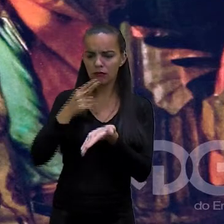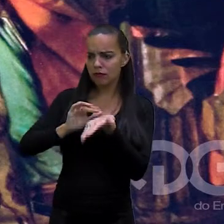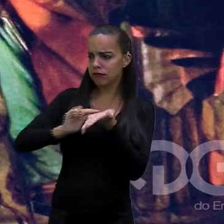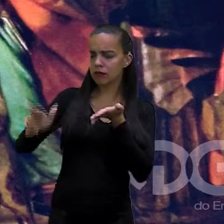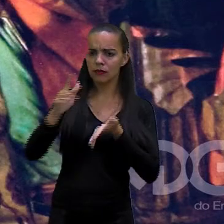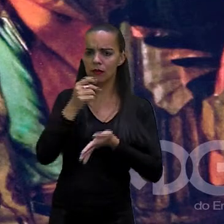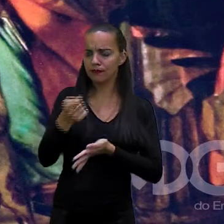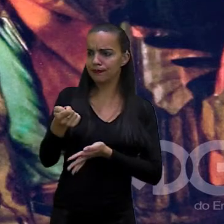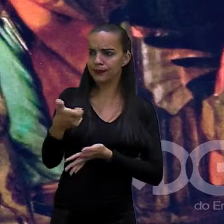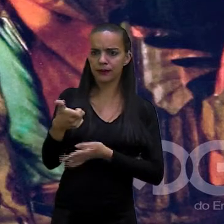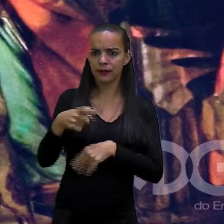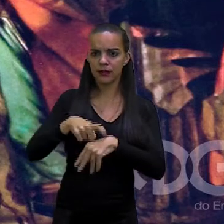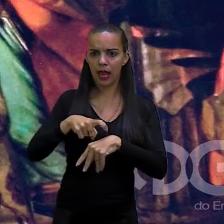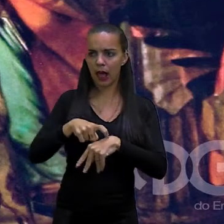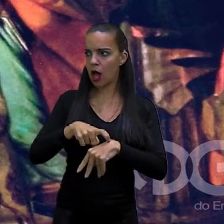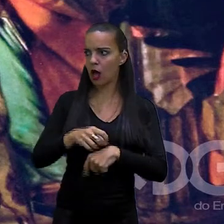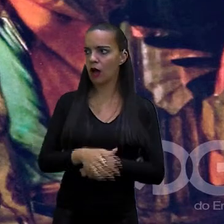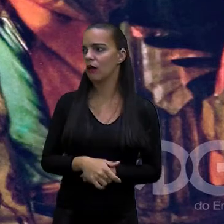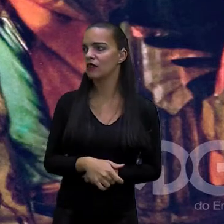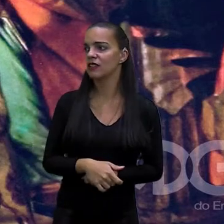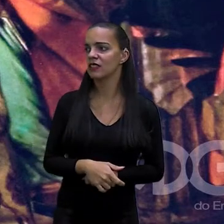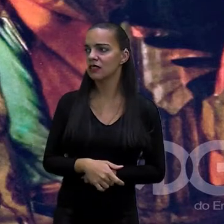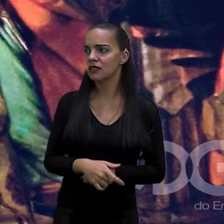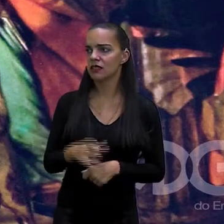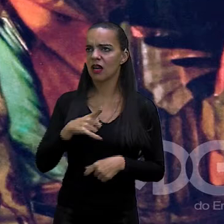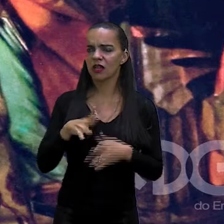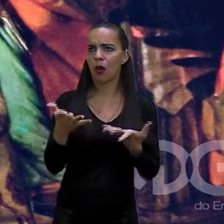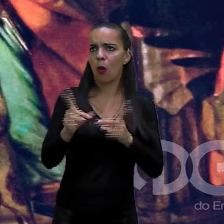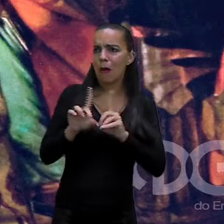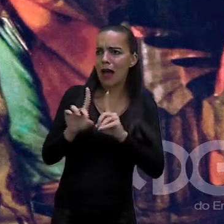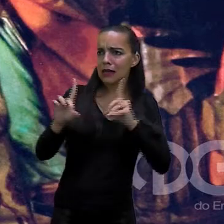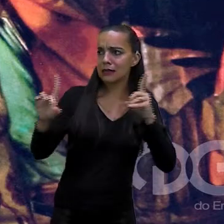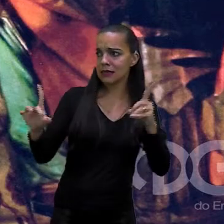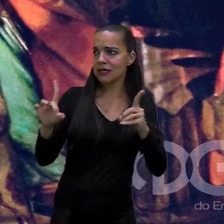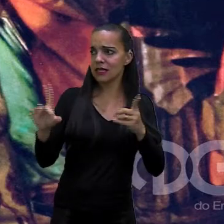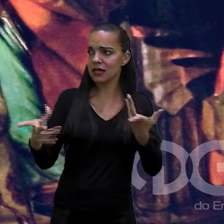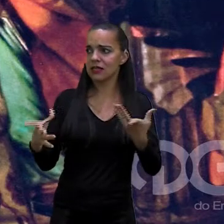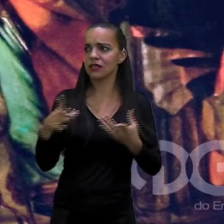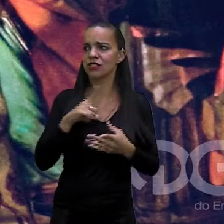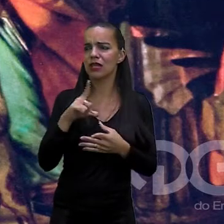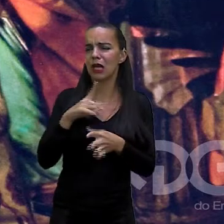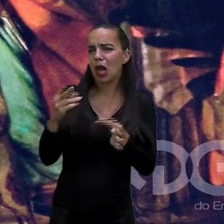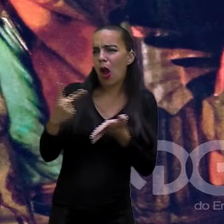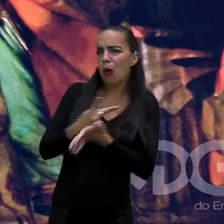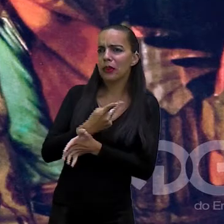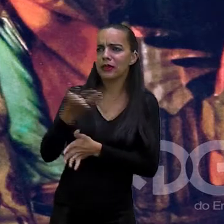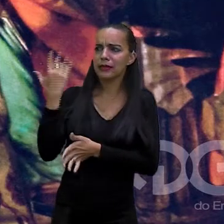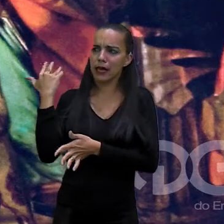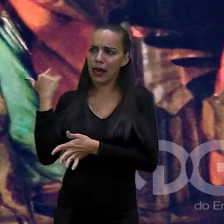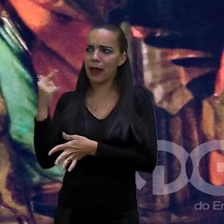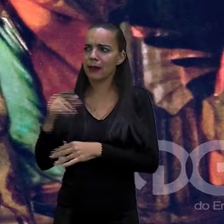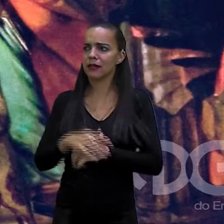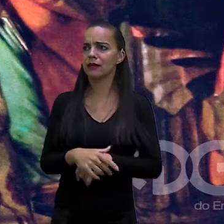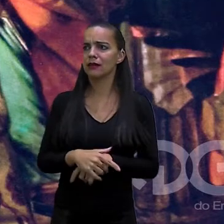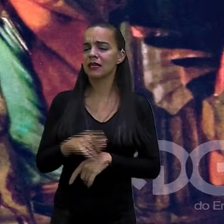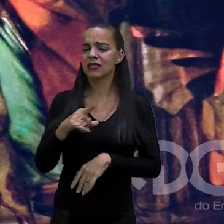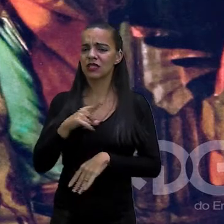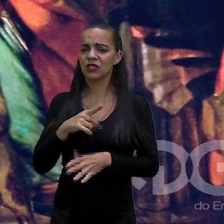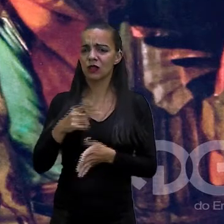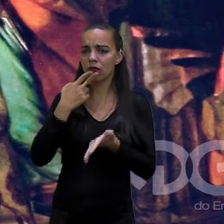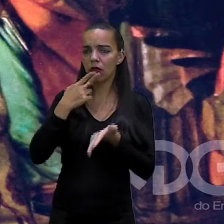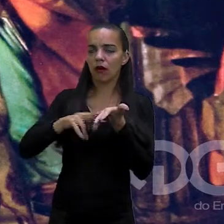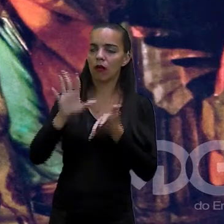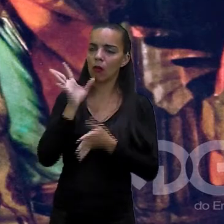meses. Então, essa distância e essa demora de respostas